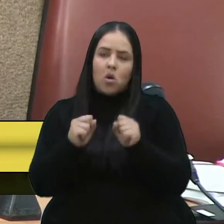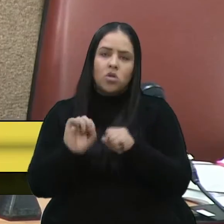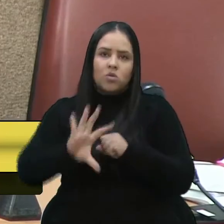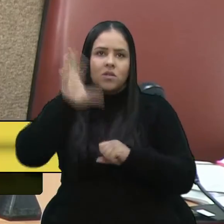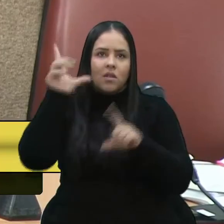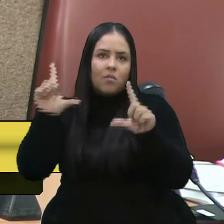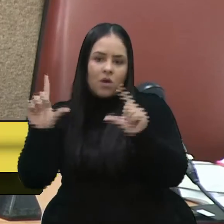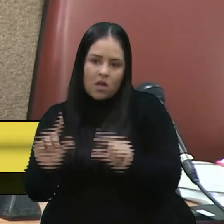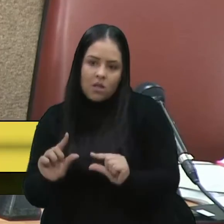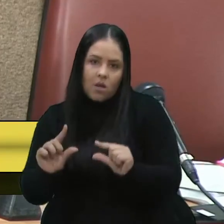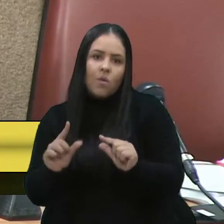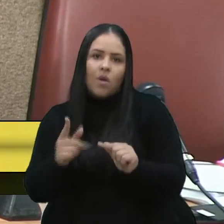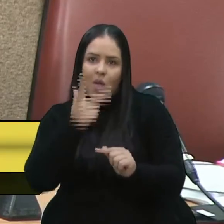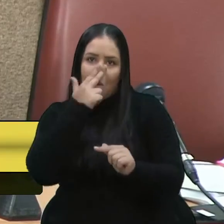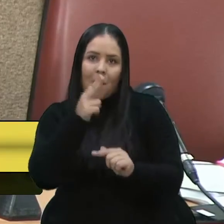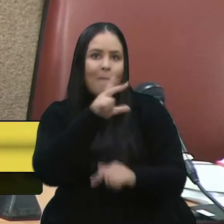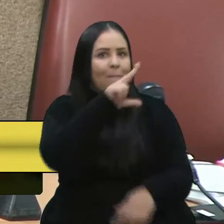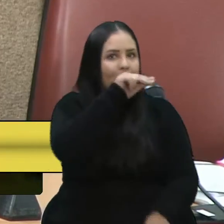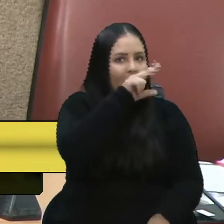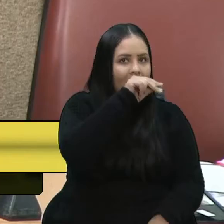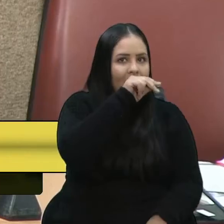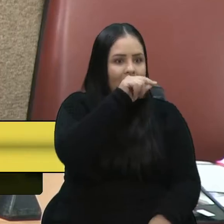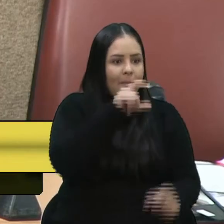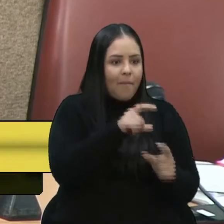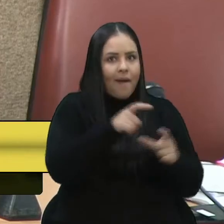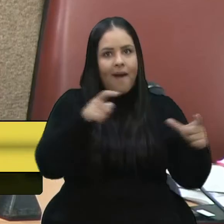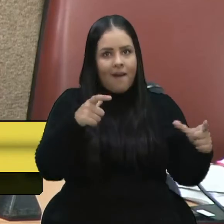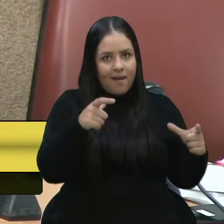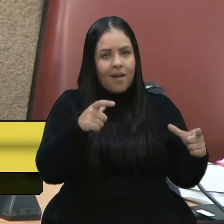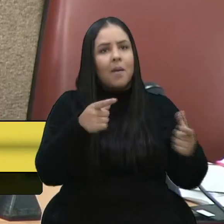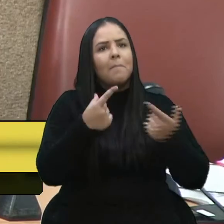com Marrecas, né, mas acho que é importante a gente, né,